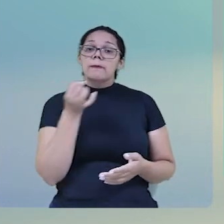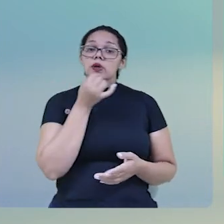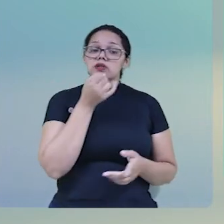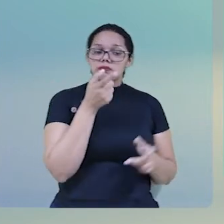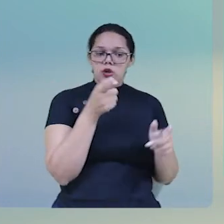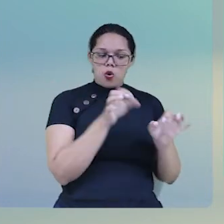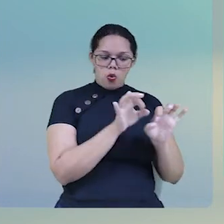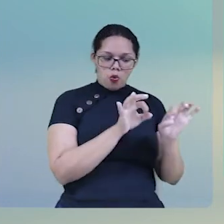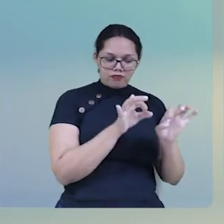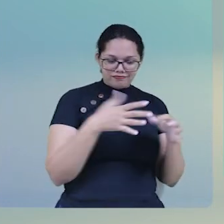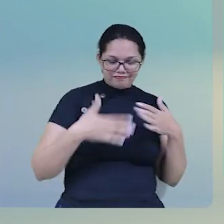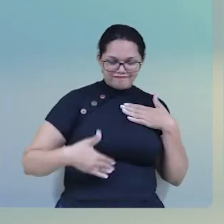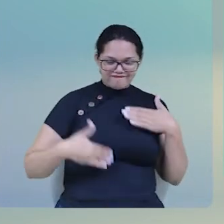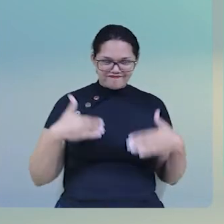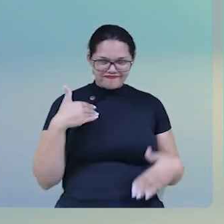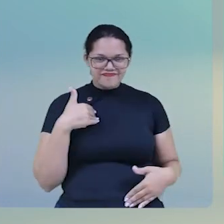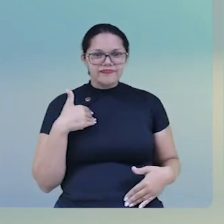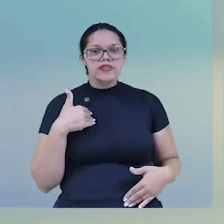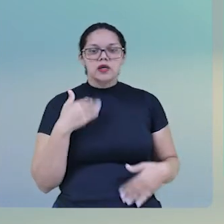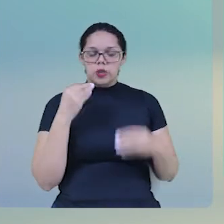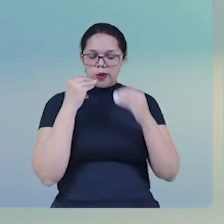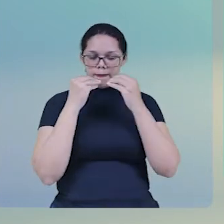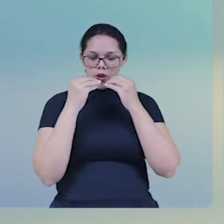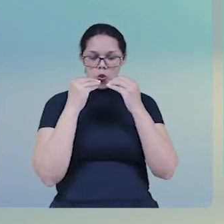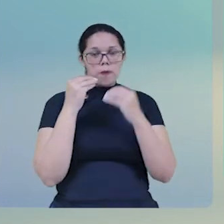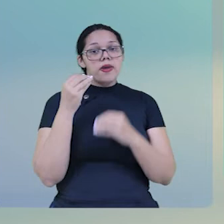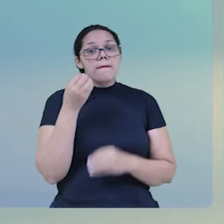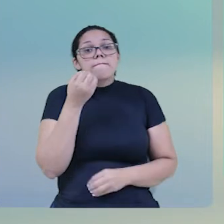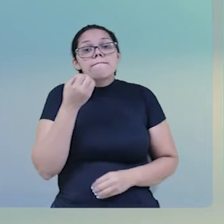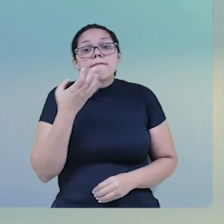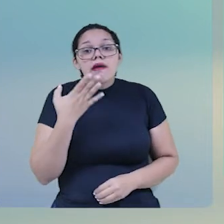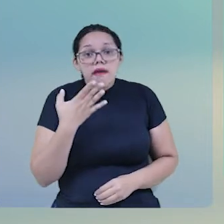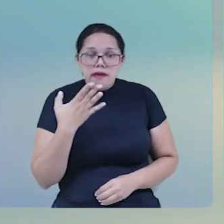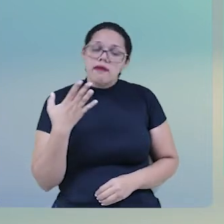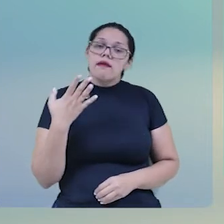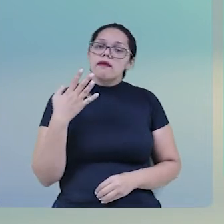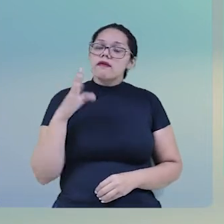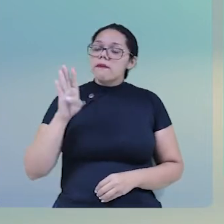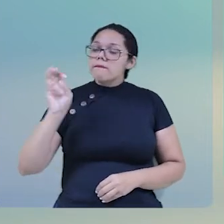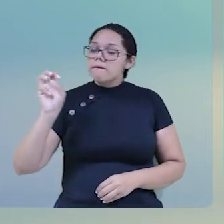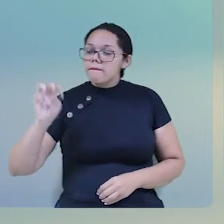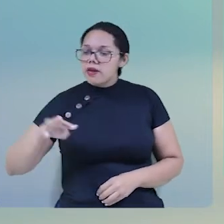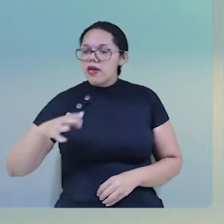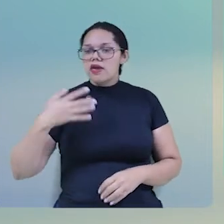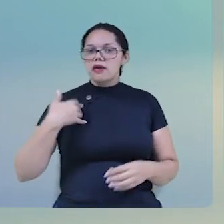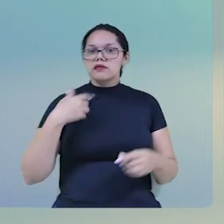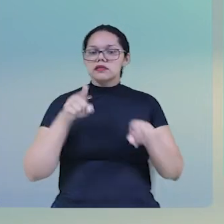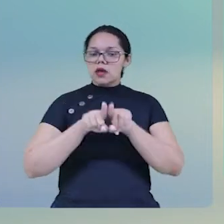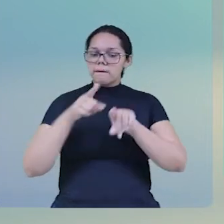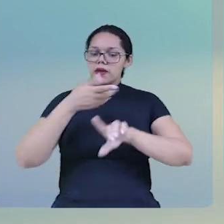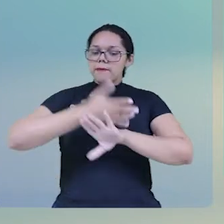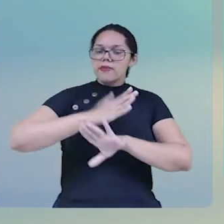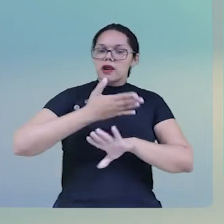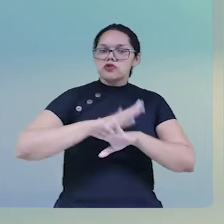peso adequado, eu tenho que me alimentar bem, eu tenho que me hidratar e eu tenho que gastar energia. E eu só gasto energia